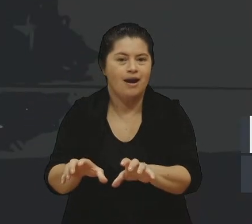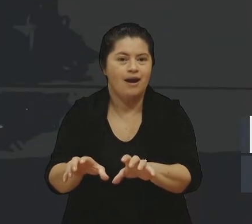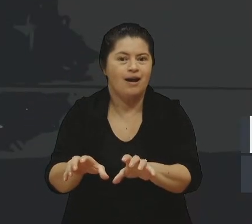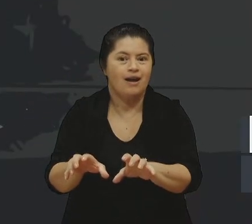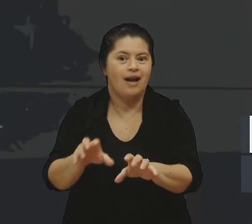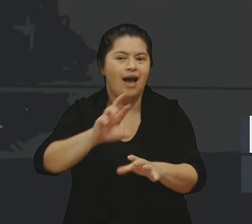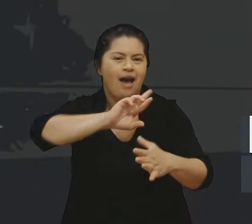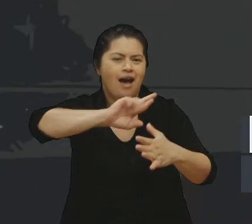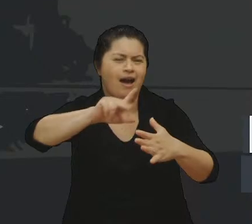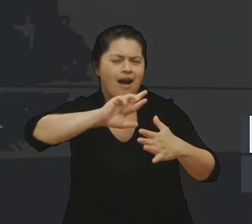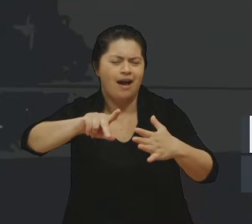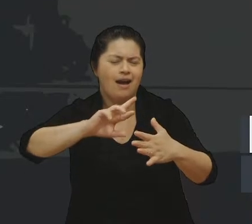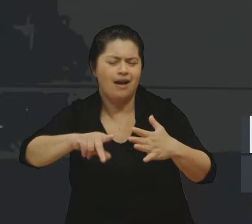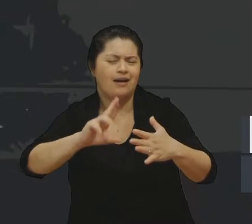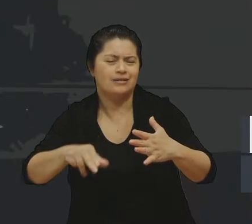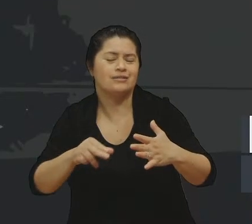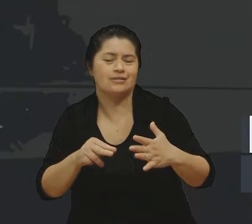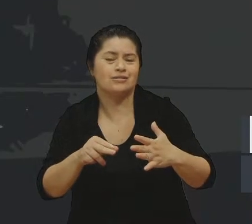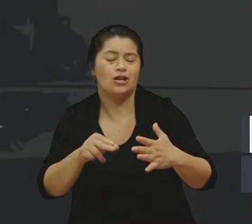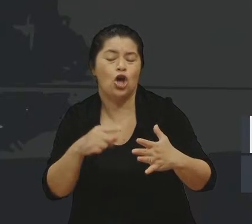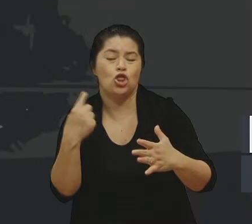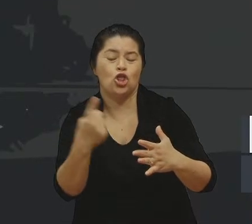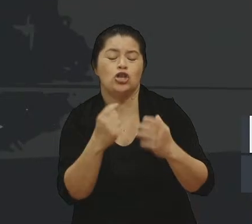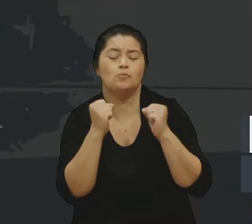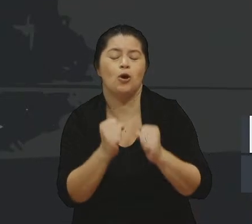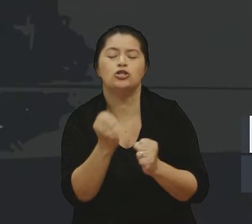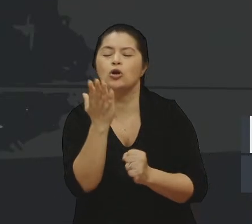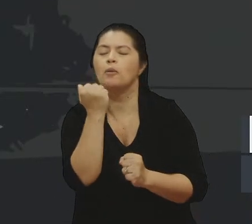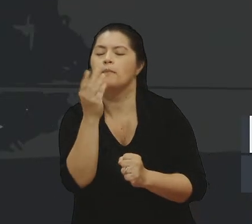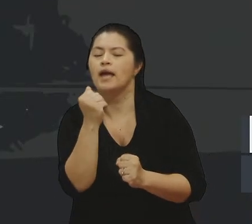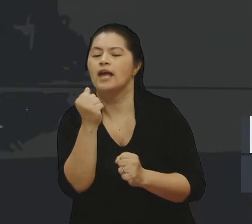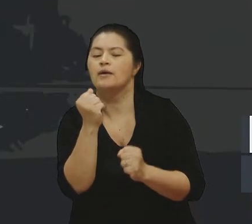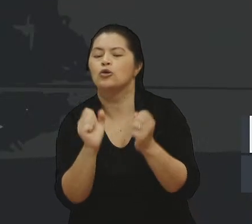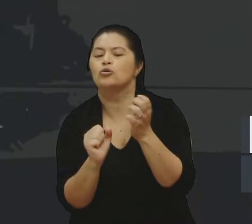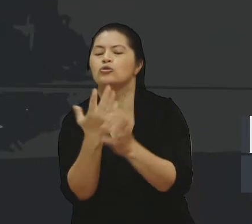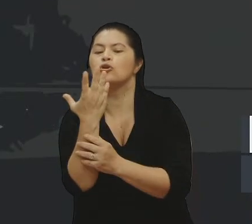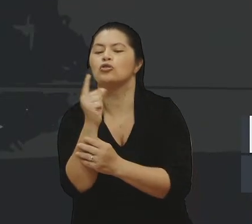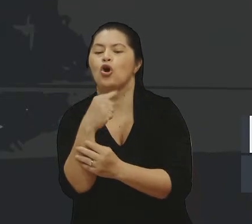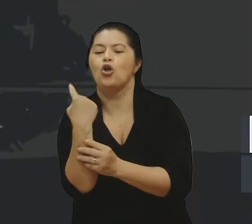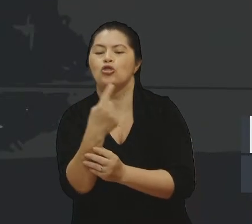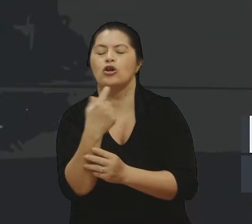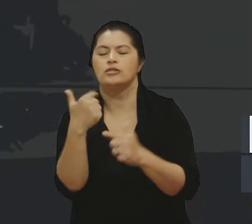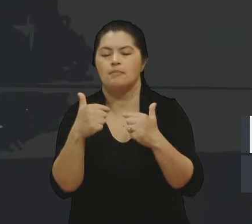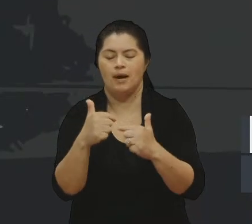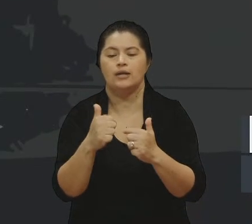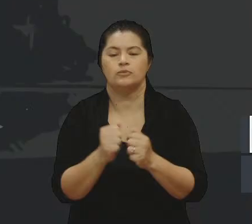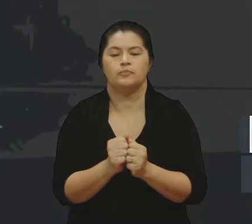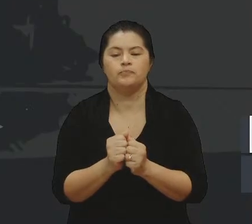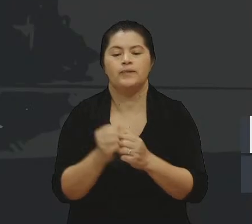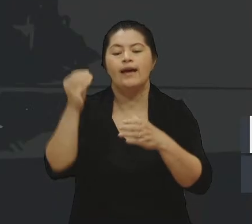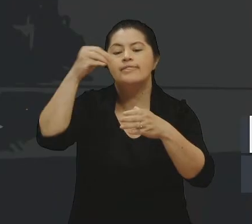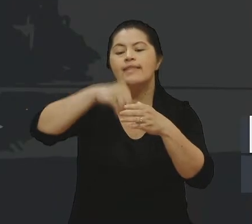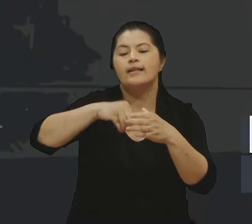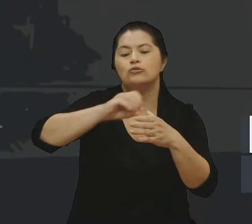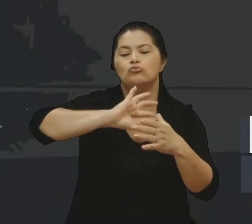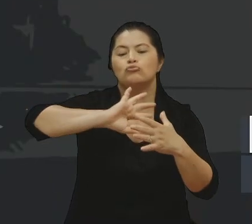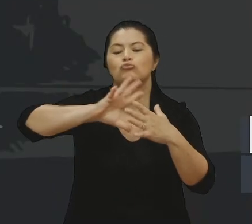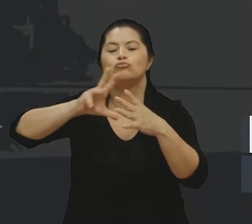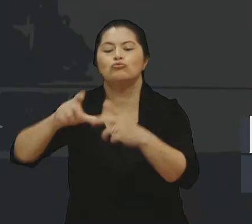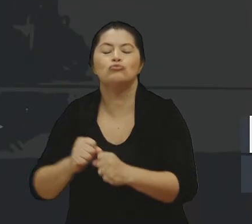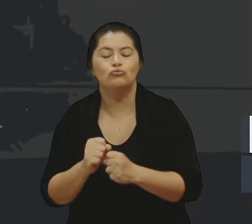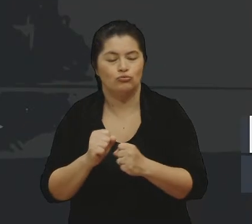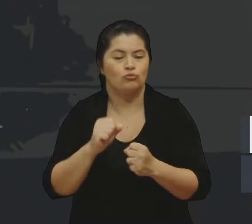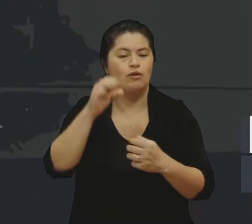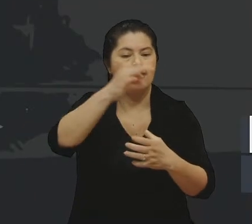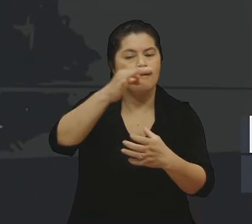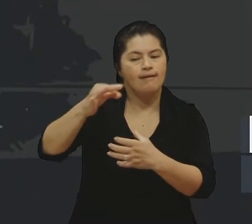comer do nosso trabalho. Então, a gente como empreendedor, eu dentro da Tudo em Grãos, por exemplo, o meu